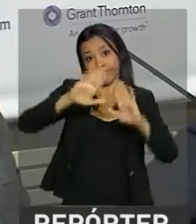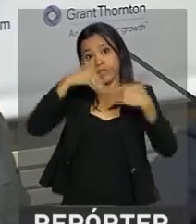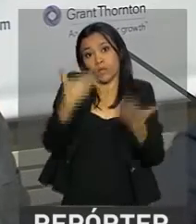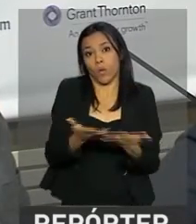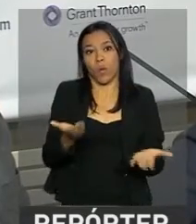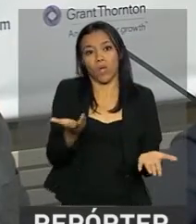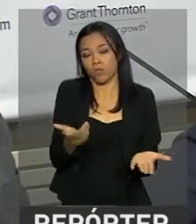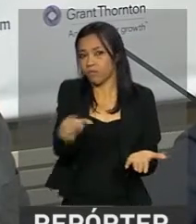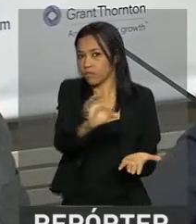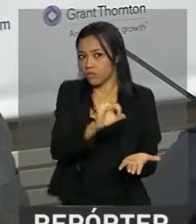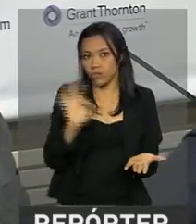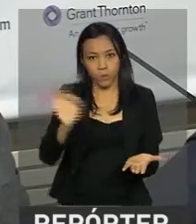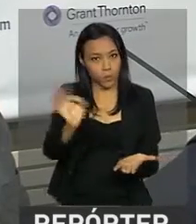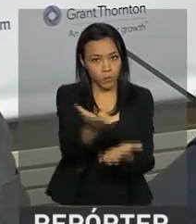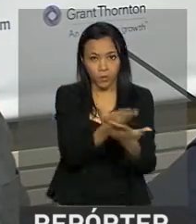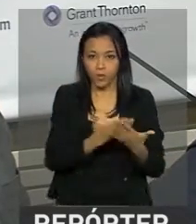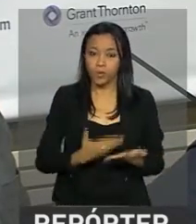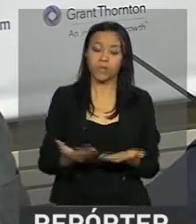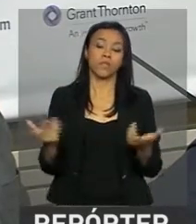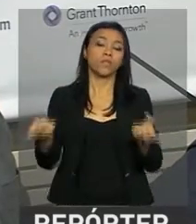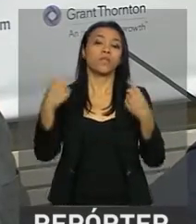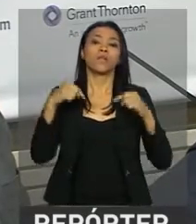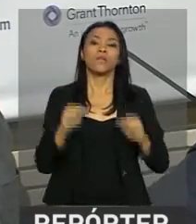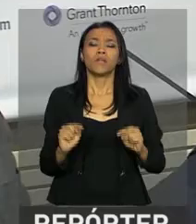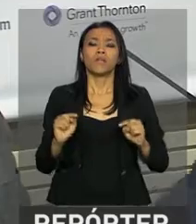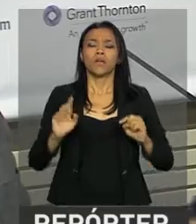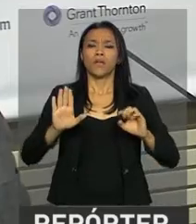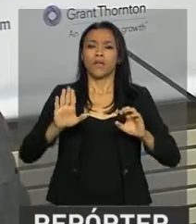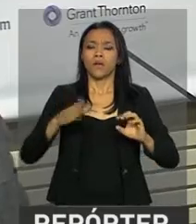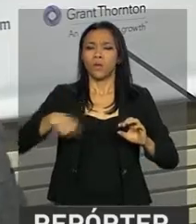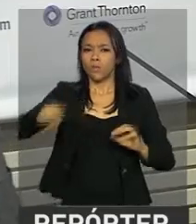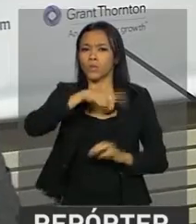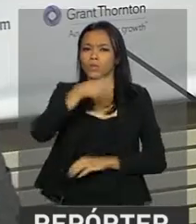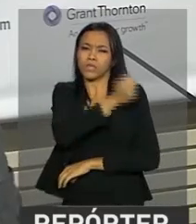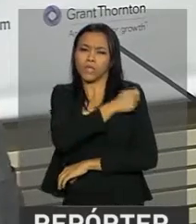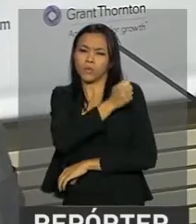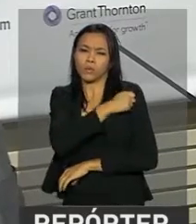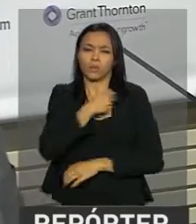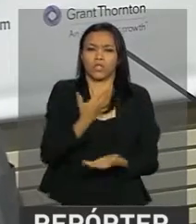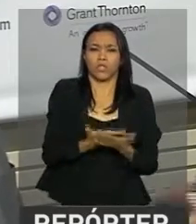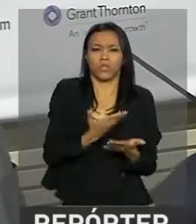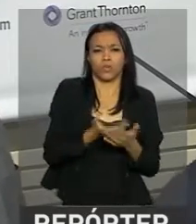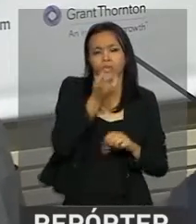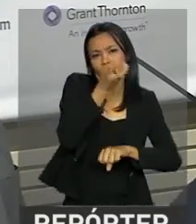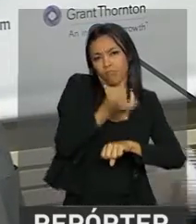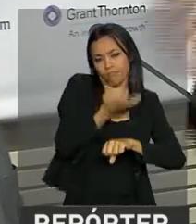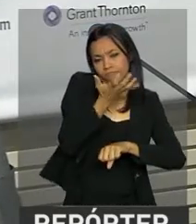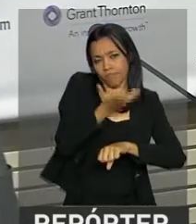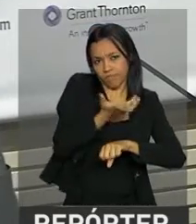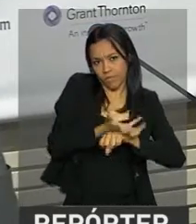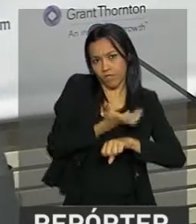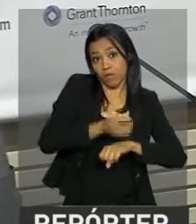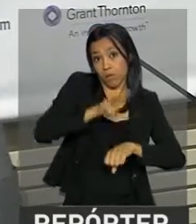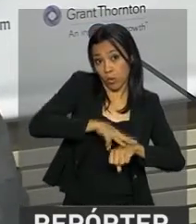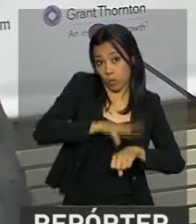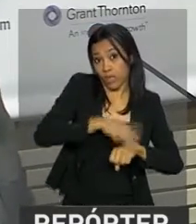o nível de desempenho dos estudantes de nível médio no Brasil em português e matemática é pior do que há 20